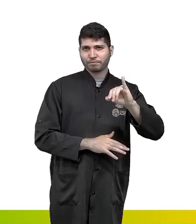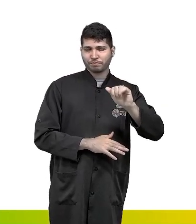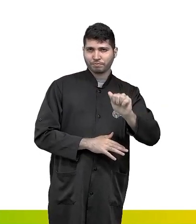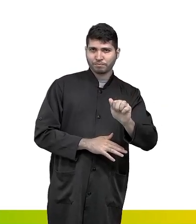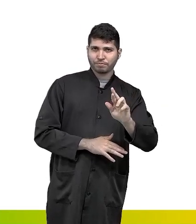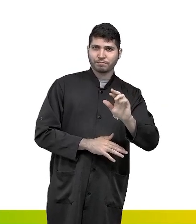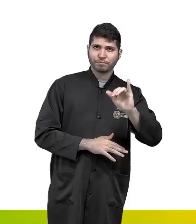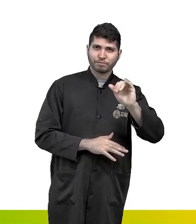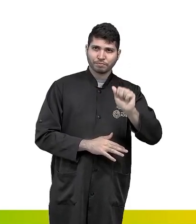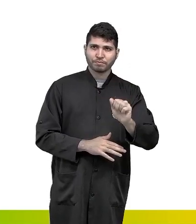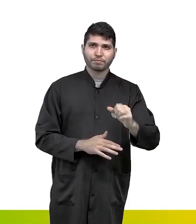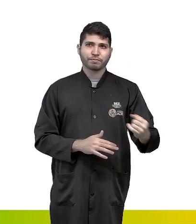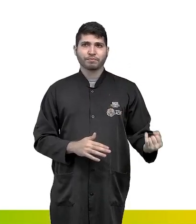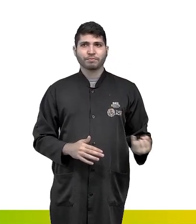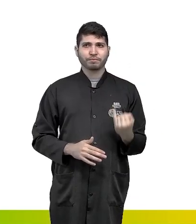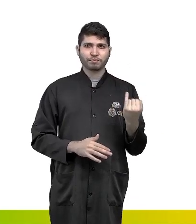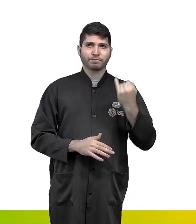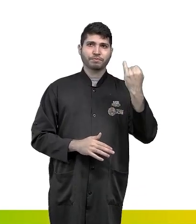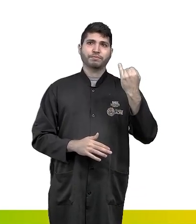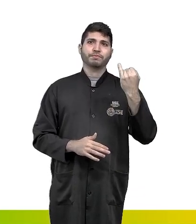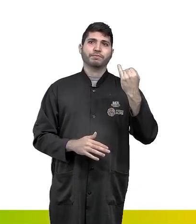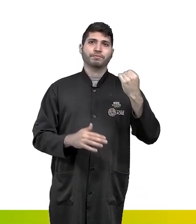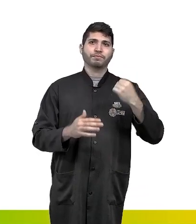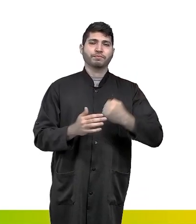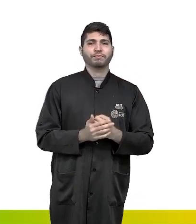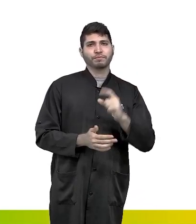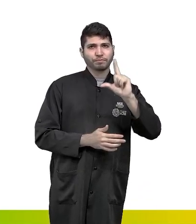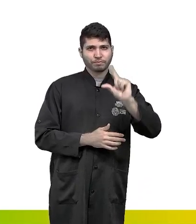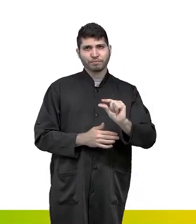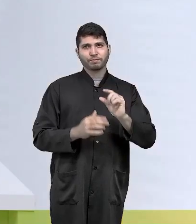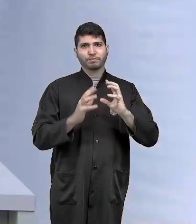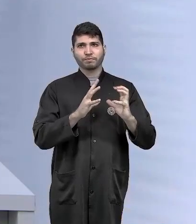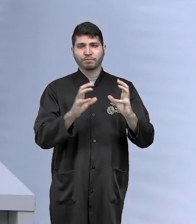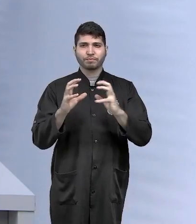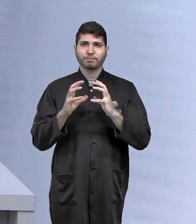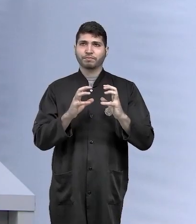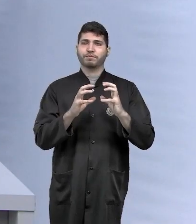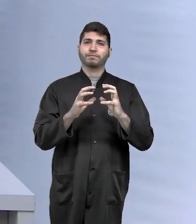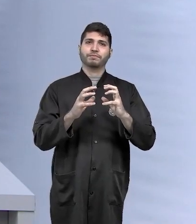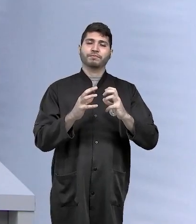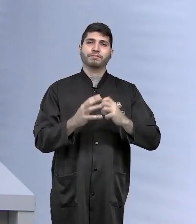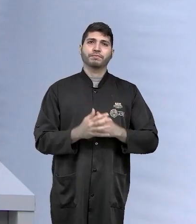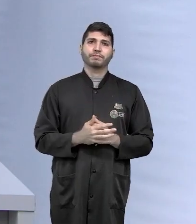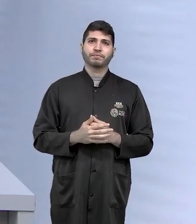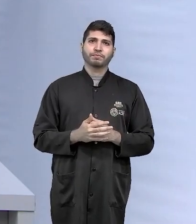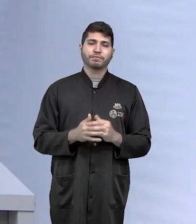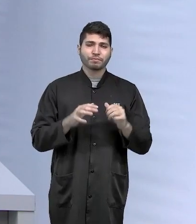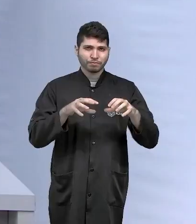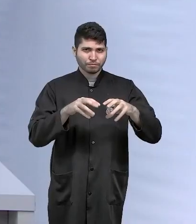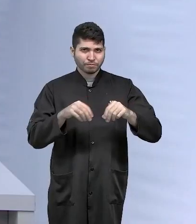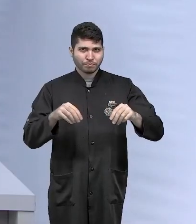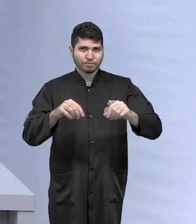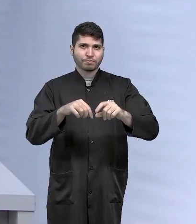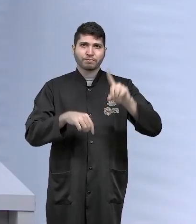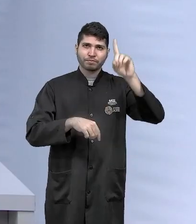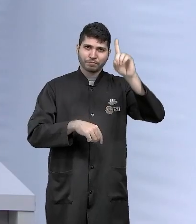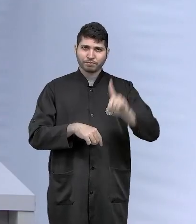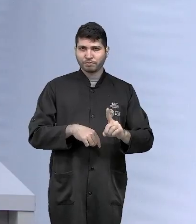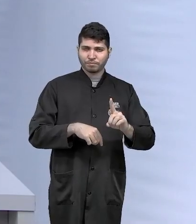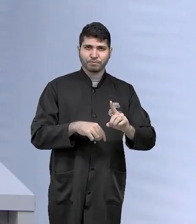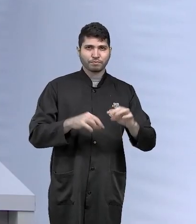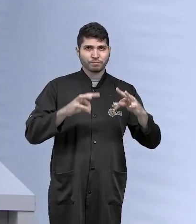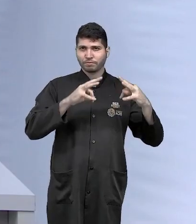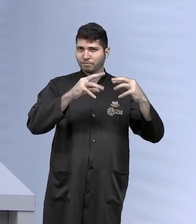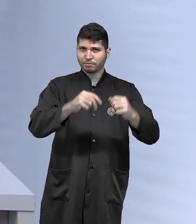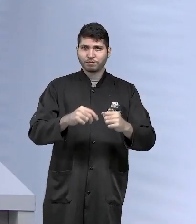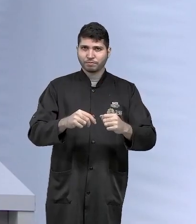para garantir o acesso à terra e reduzir os conflitos. Ter terra é um direito de todos, está